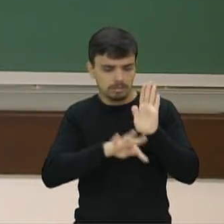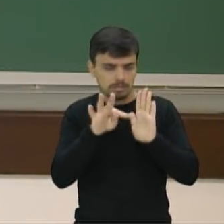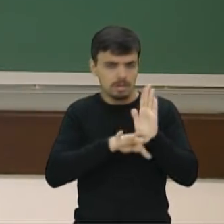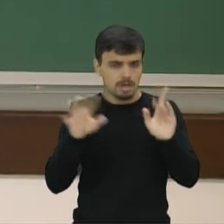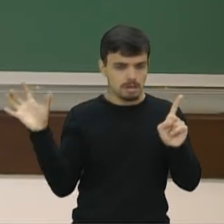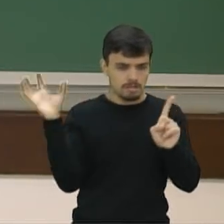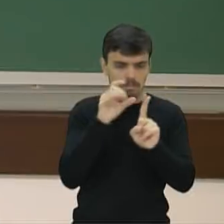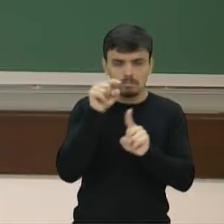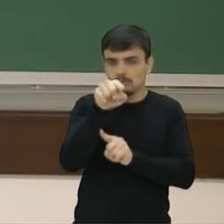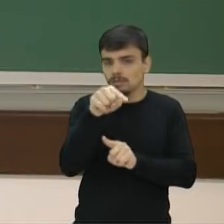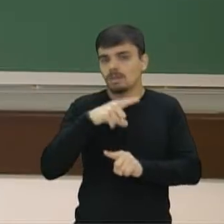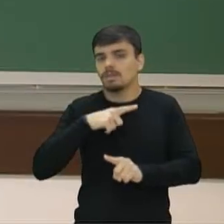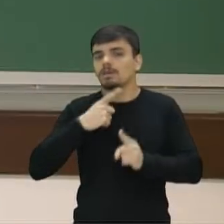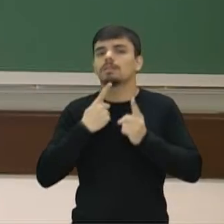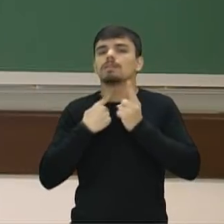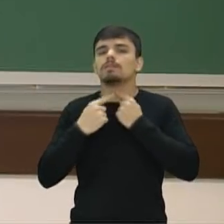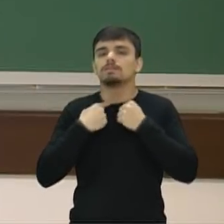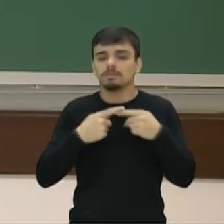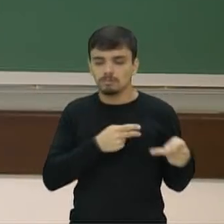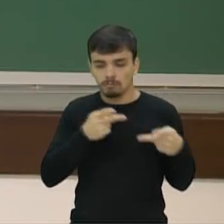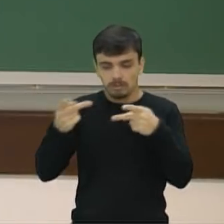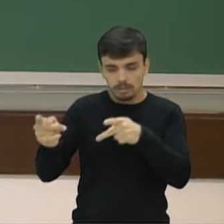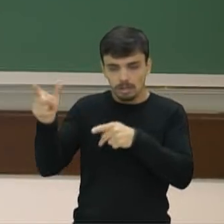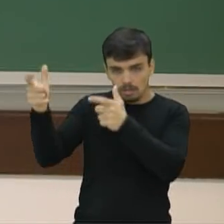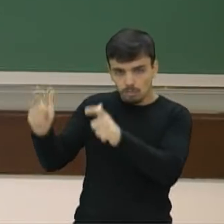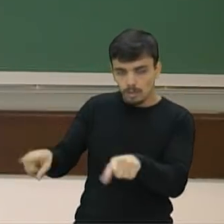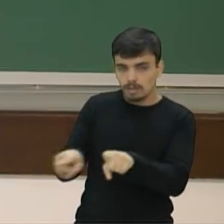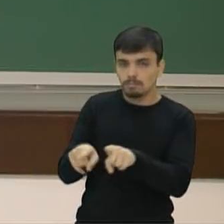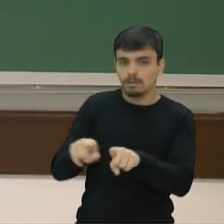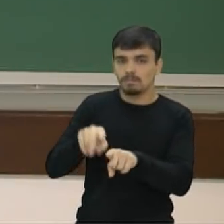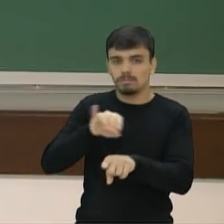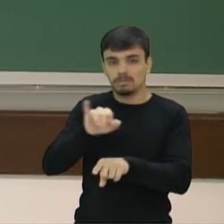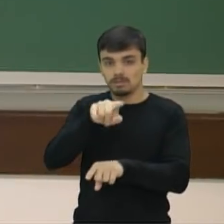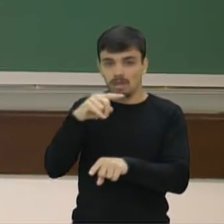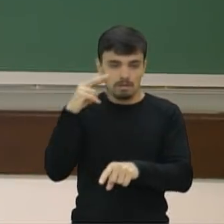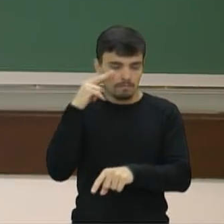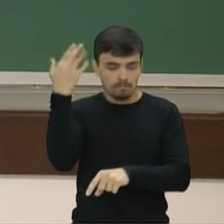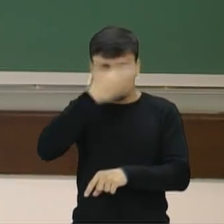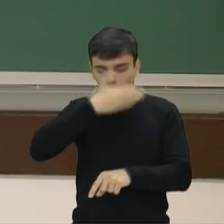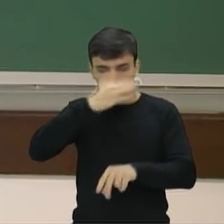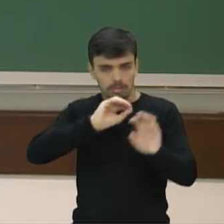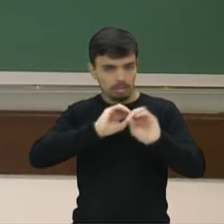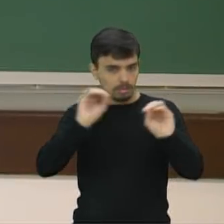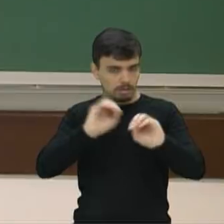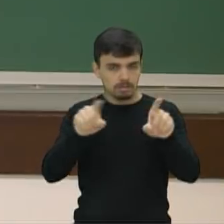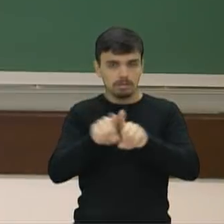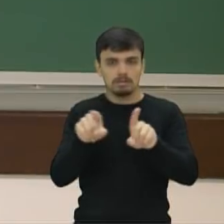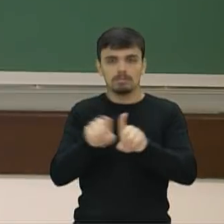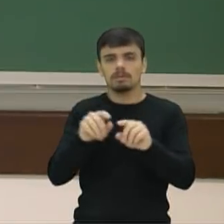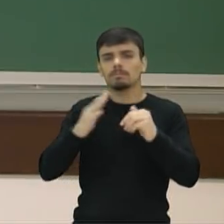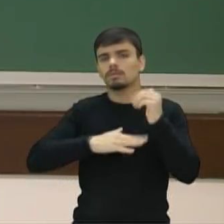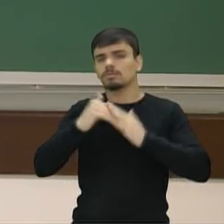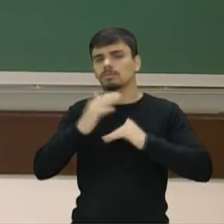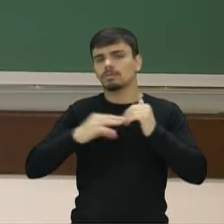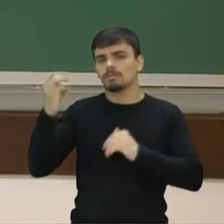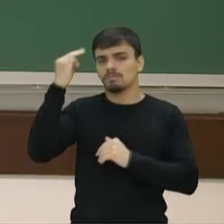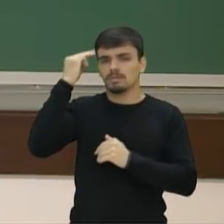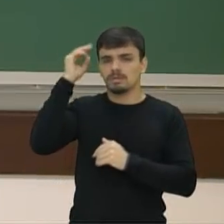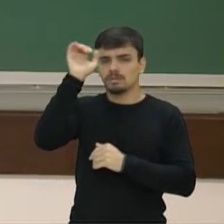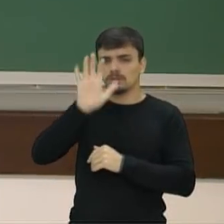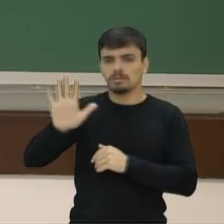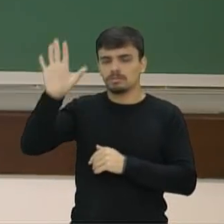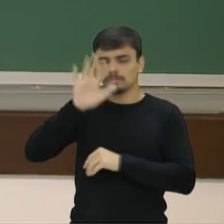o desejo de visitar aquele lugar, mesmo que você não esteja vendo, que você crie uma imagem mental dessa